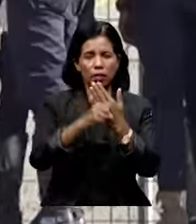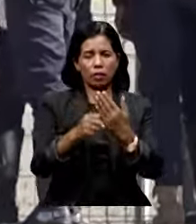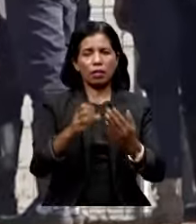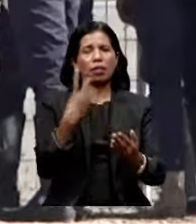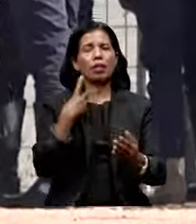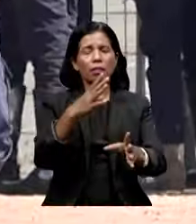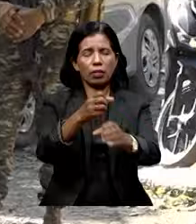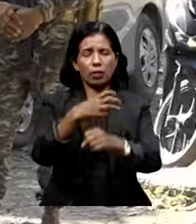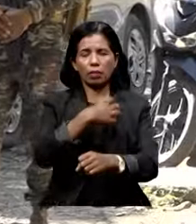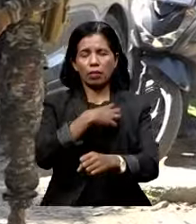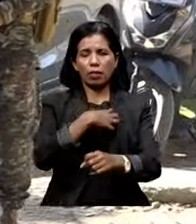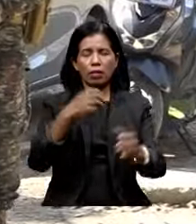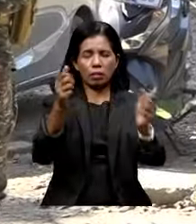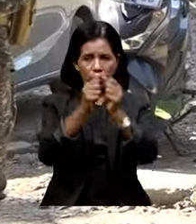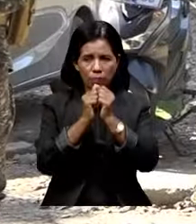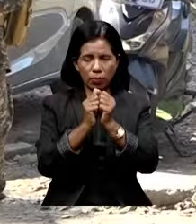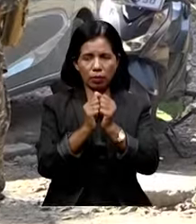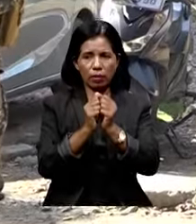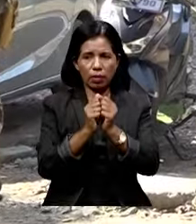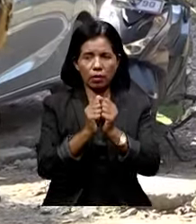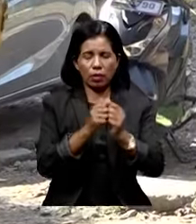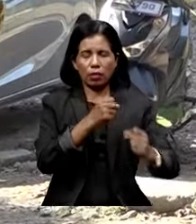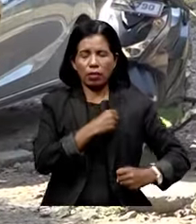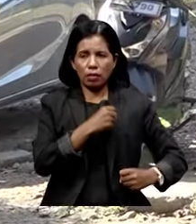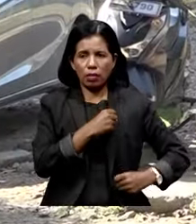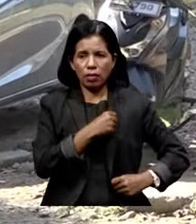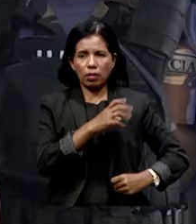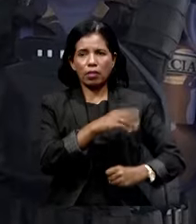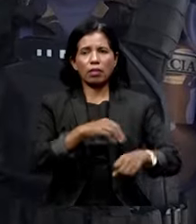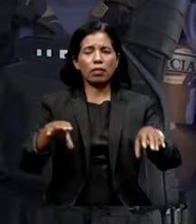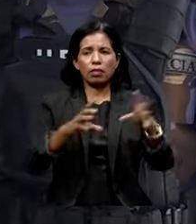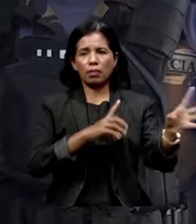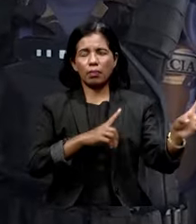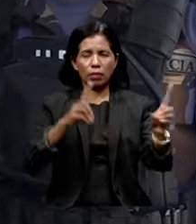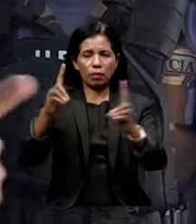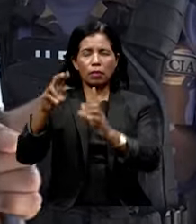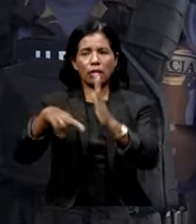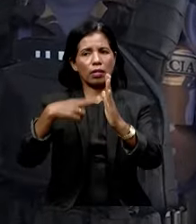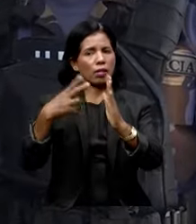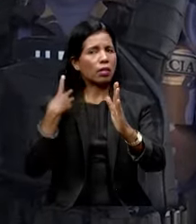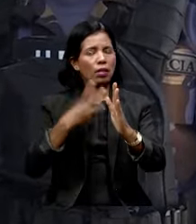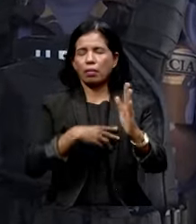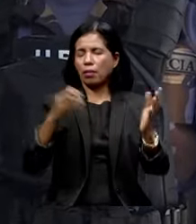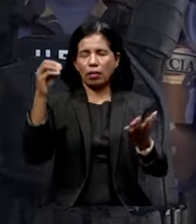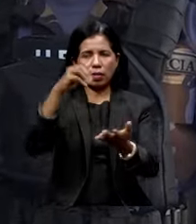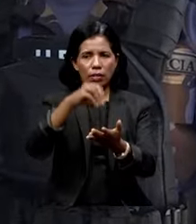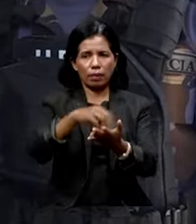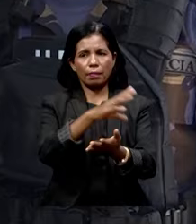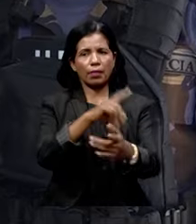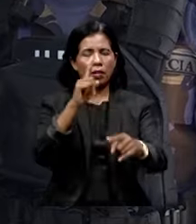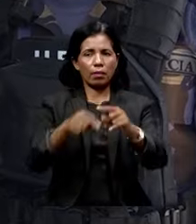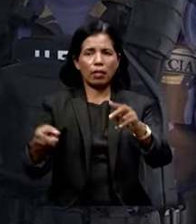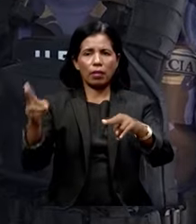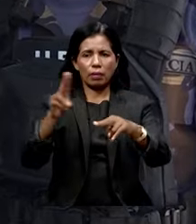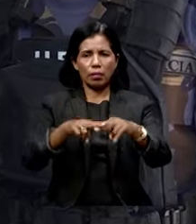né? PNTL, muito com. Força apoio, né? Nina Canara, mas que implementa regras. A minha lá impõe, lá pela ambiente,